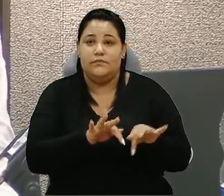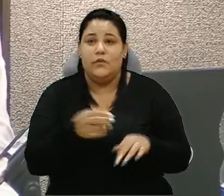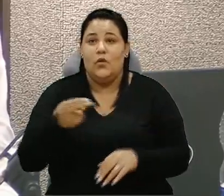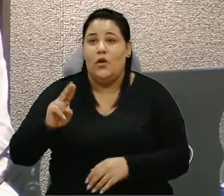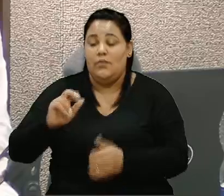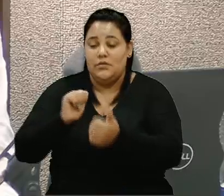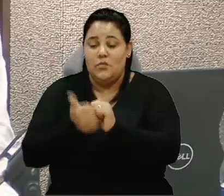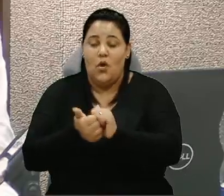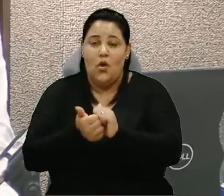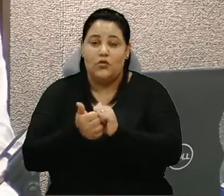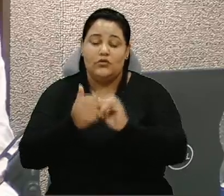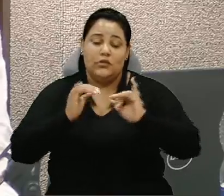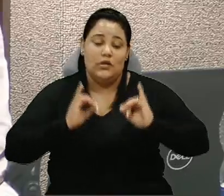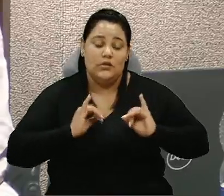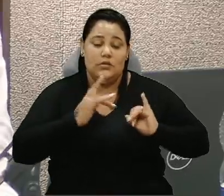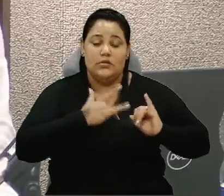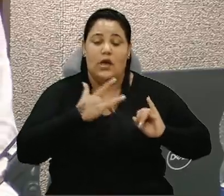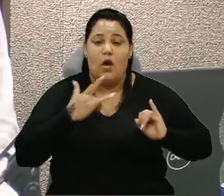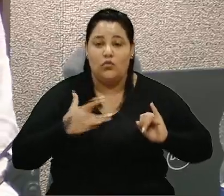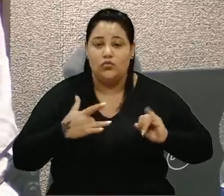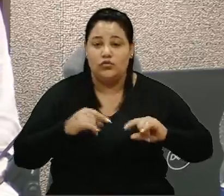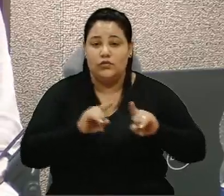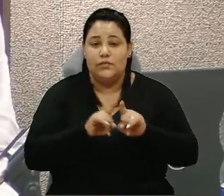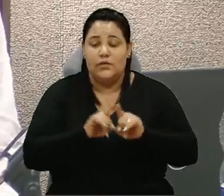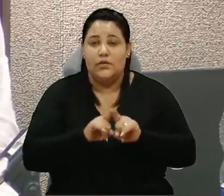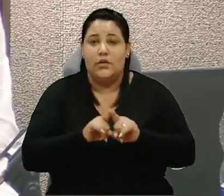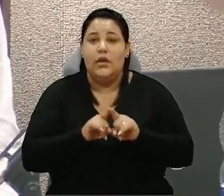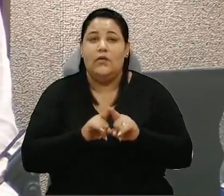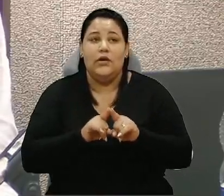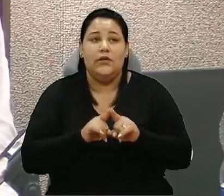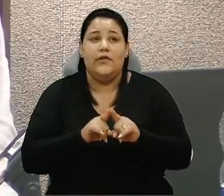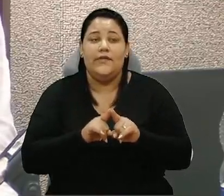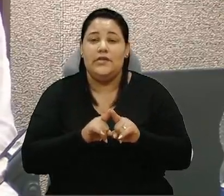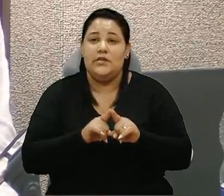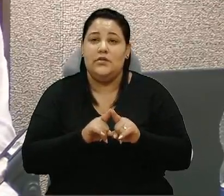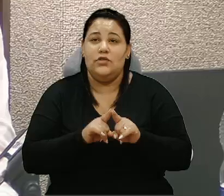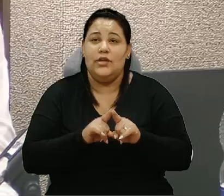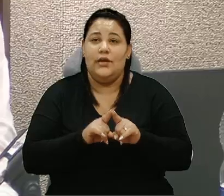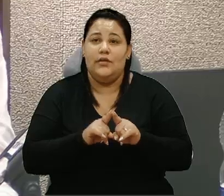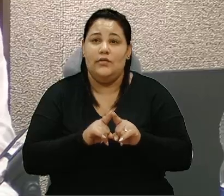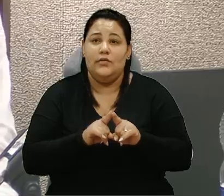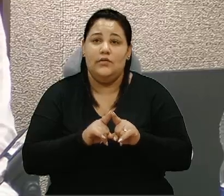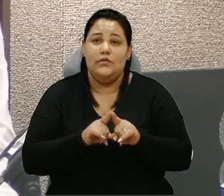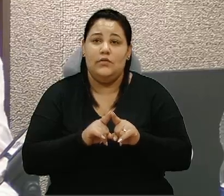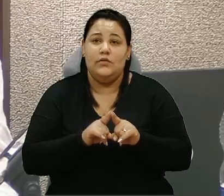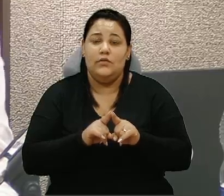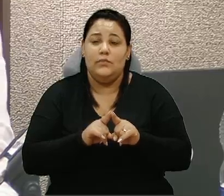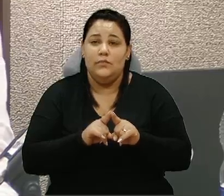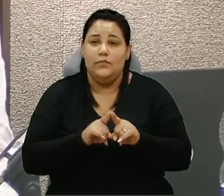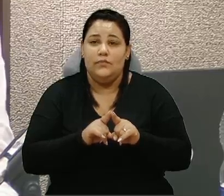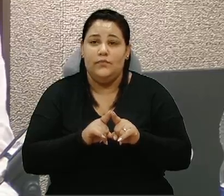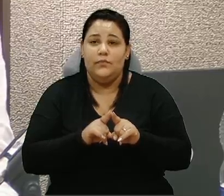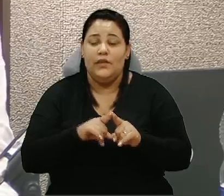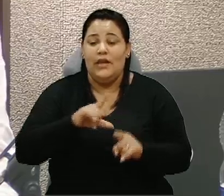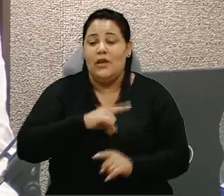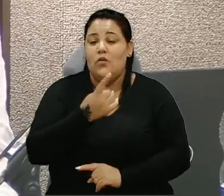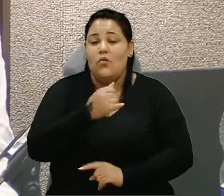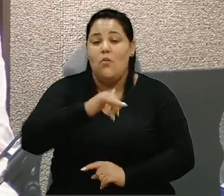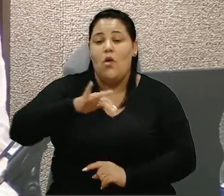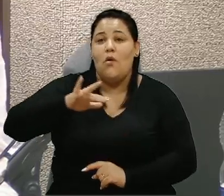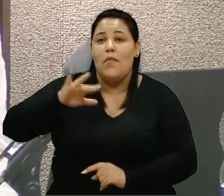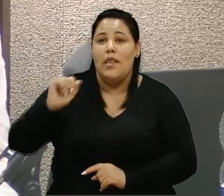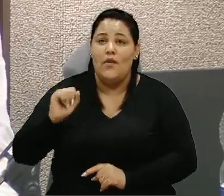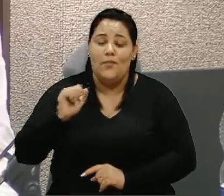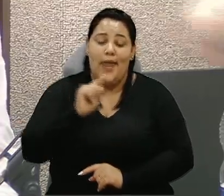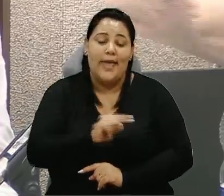esporte e lazer, ou é para saúde, ou é para não sei o quê. Porque o deputado diz, eu tenho aqui tenho 1 milhão para